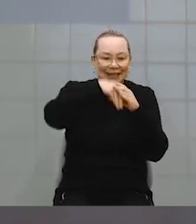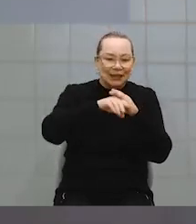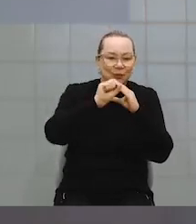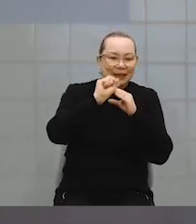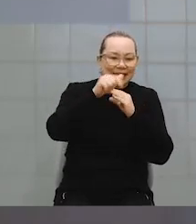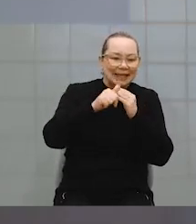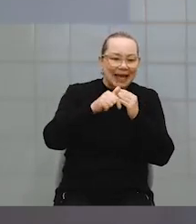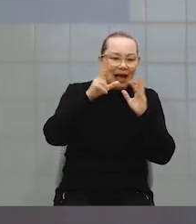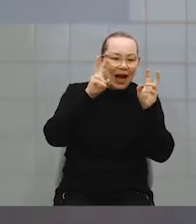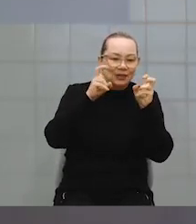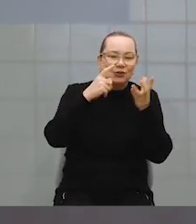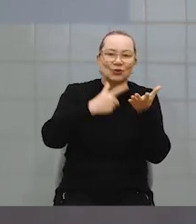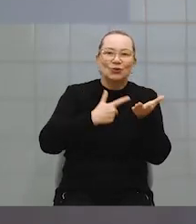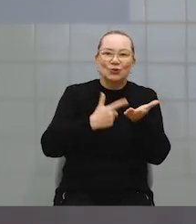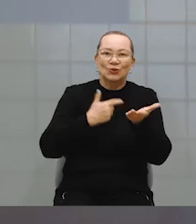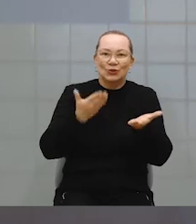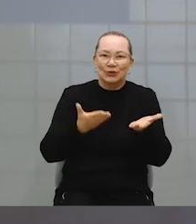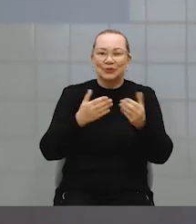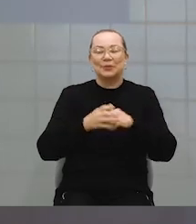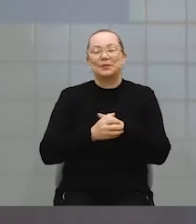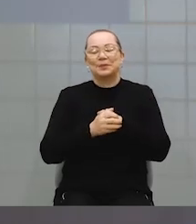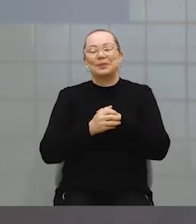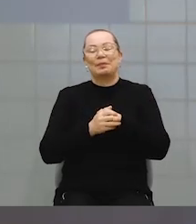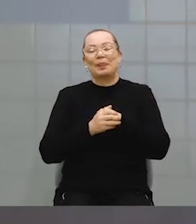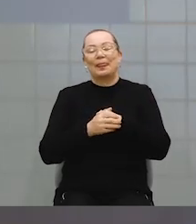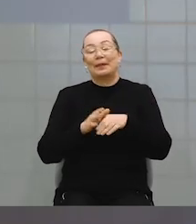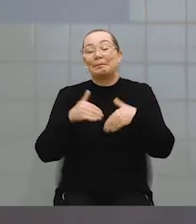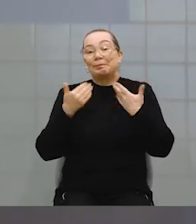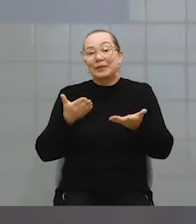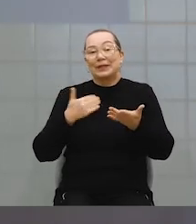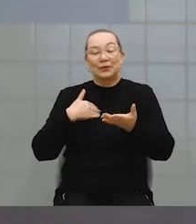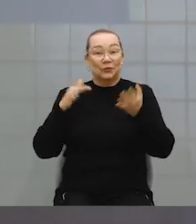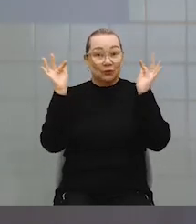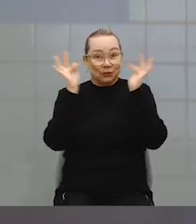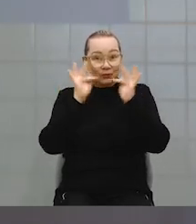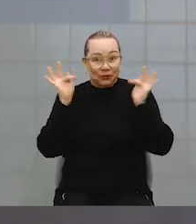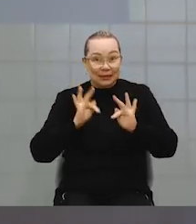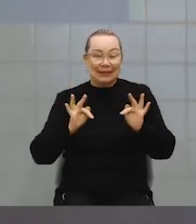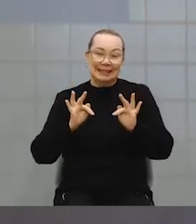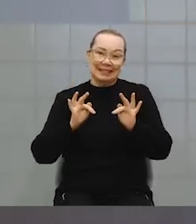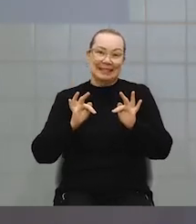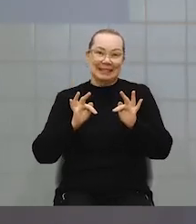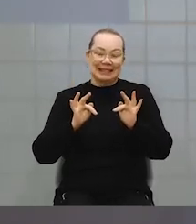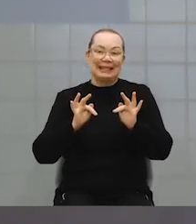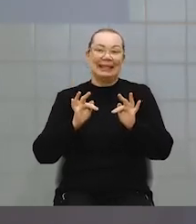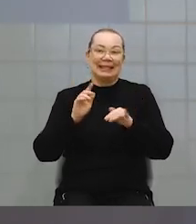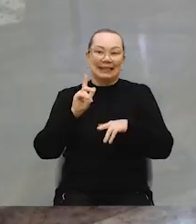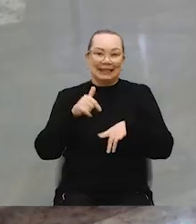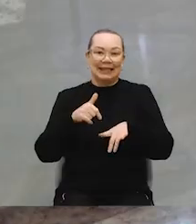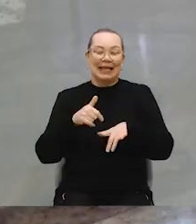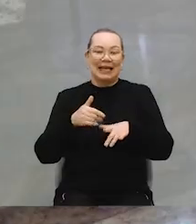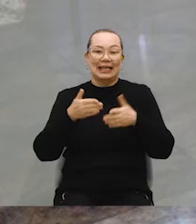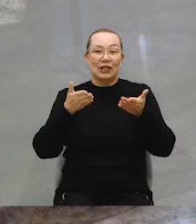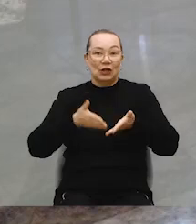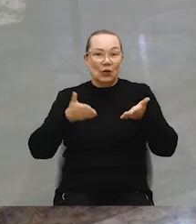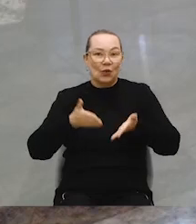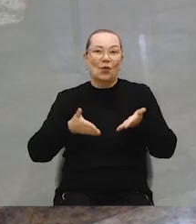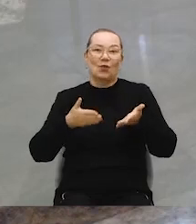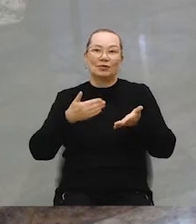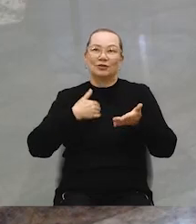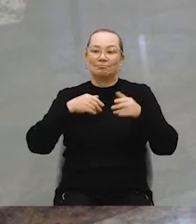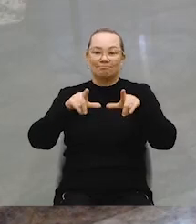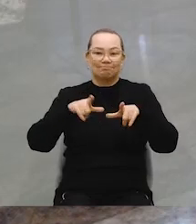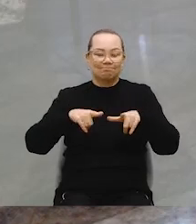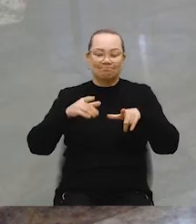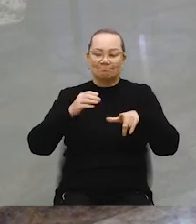trabalho. Então me deixou muito feliz esse título aí, que eu levo com muita honra.